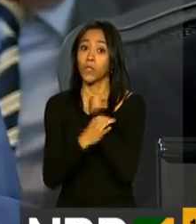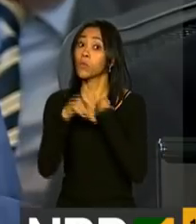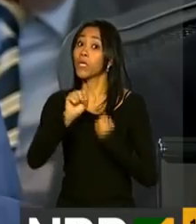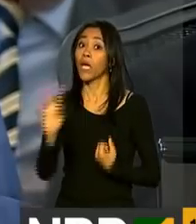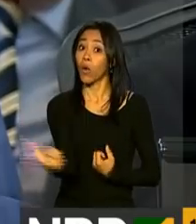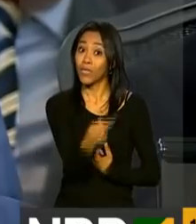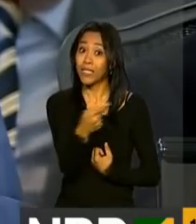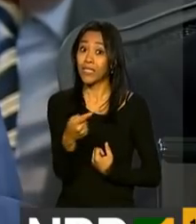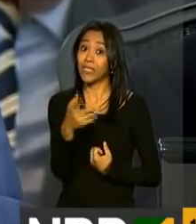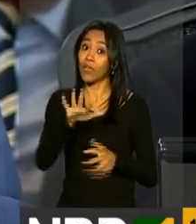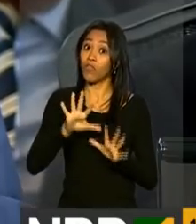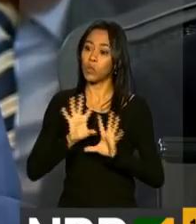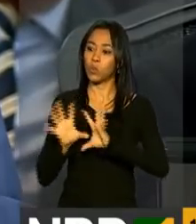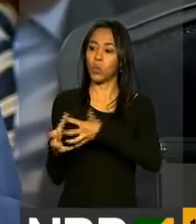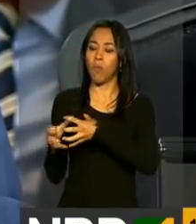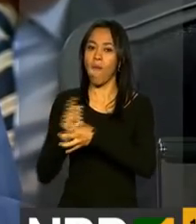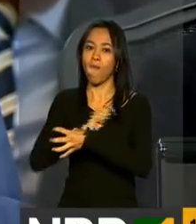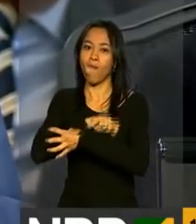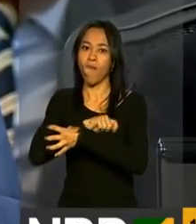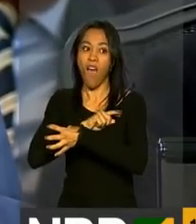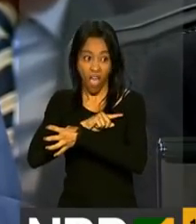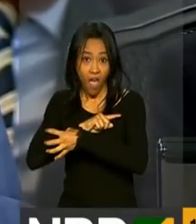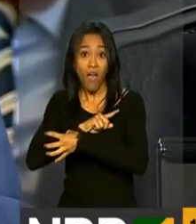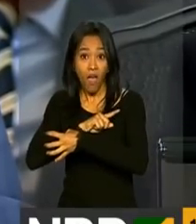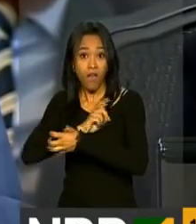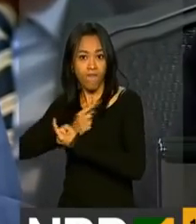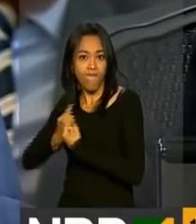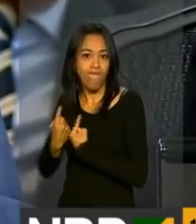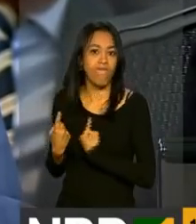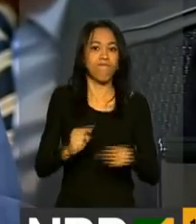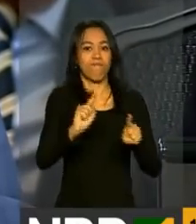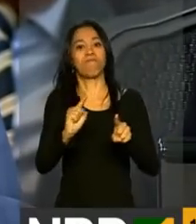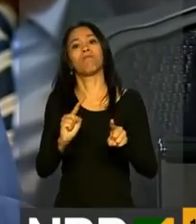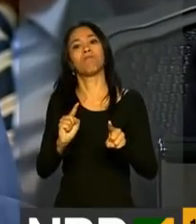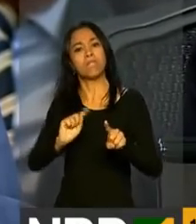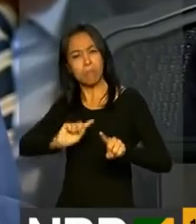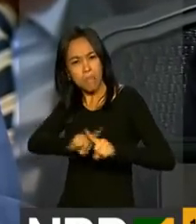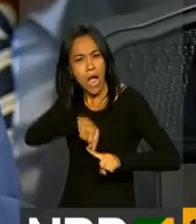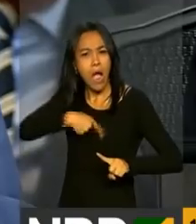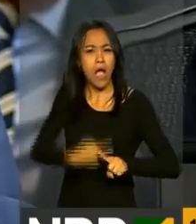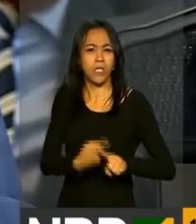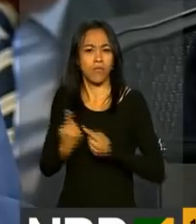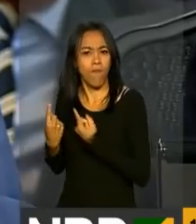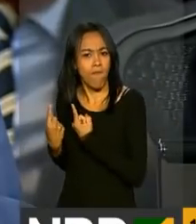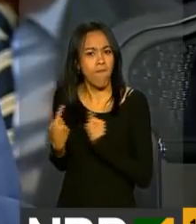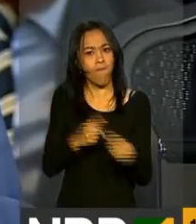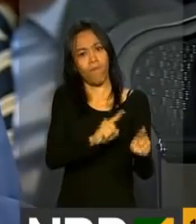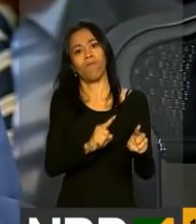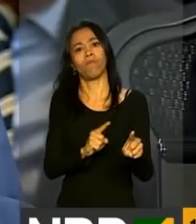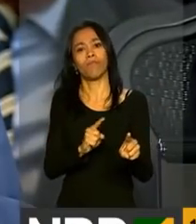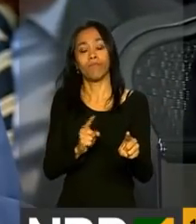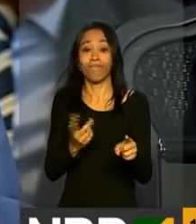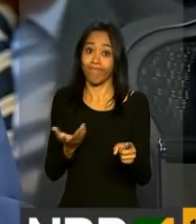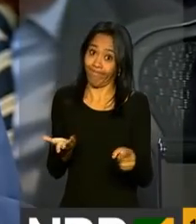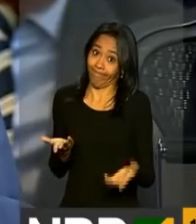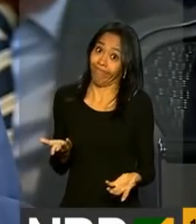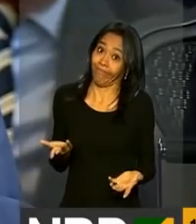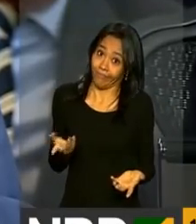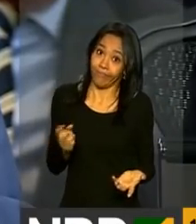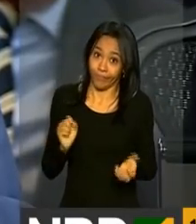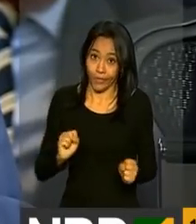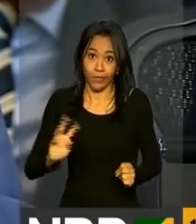a criminalidade tentar provocar quer dizer tentar eles ainda mais a questão da criminalidade